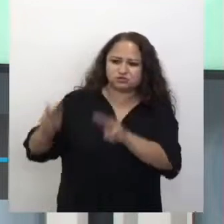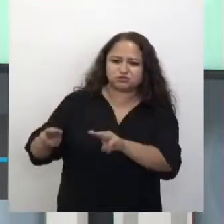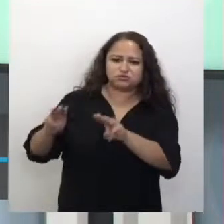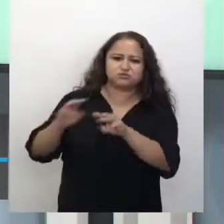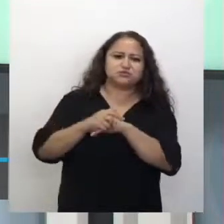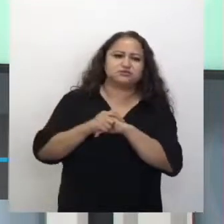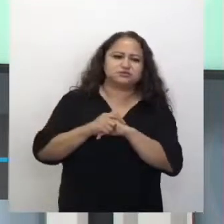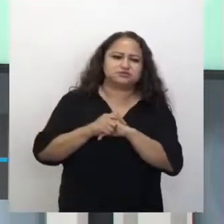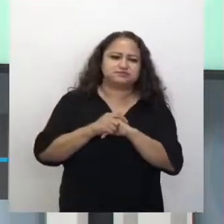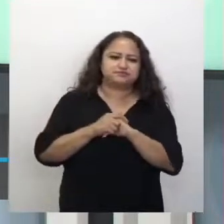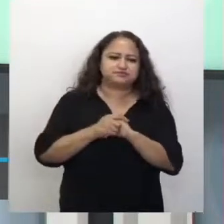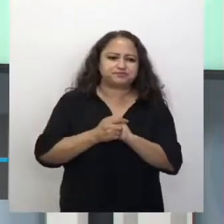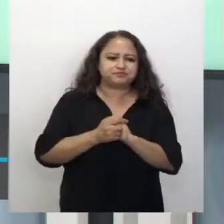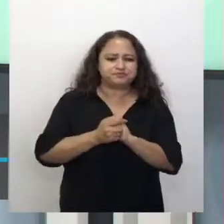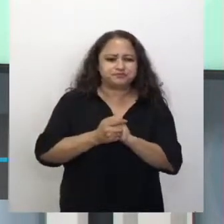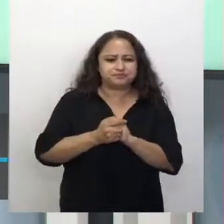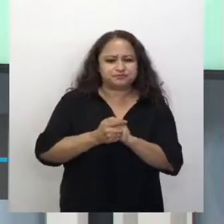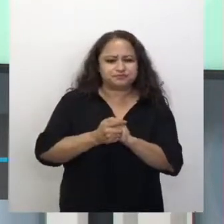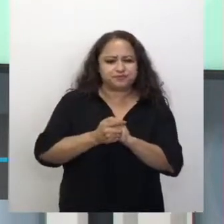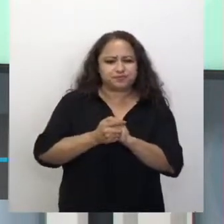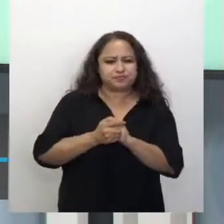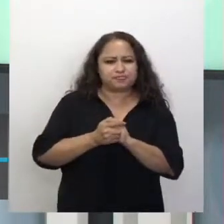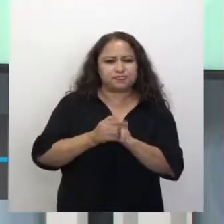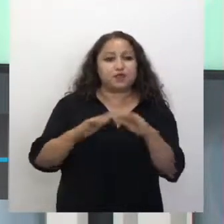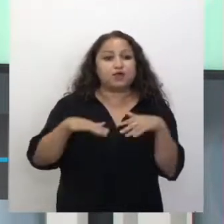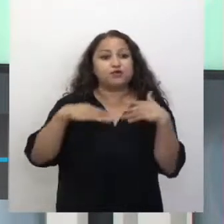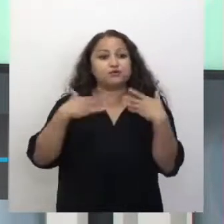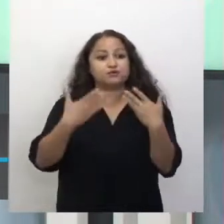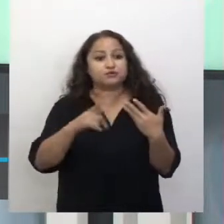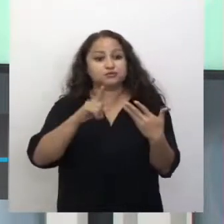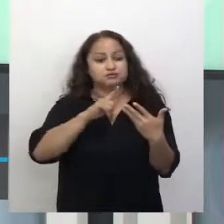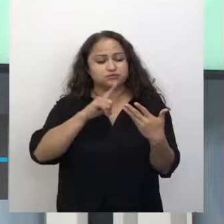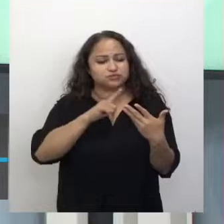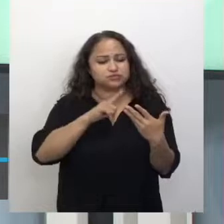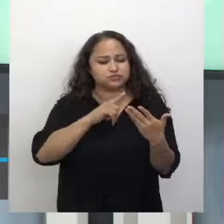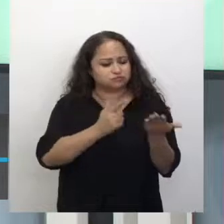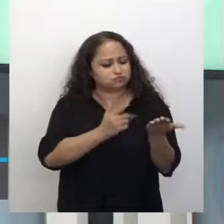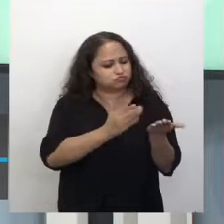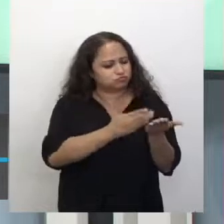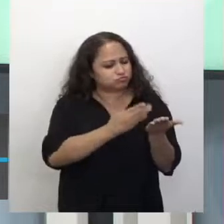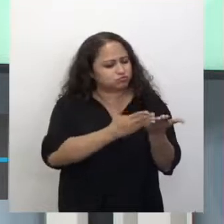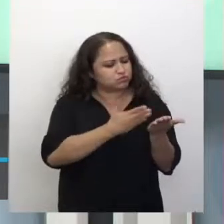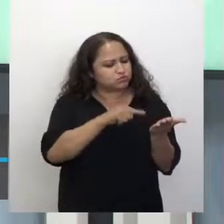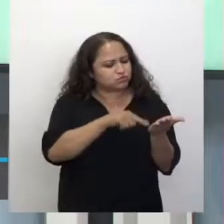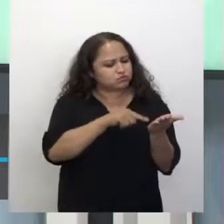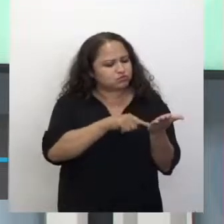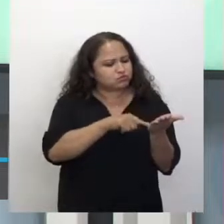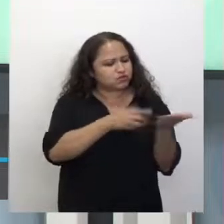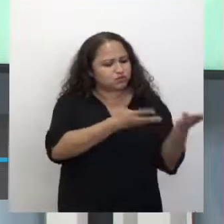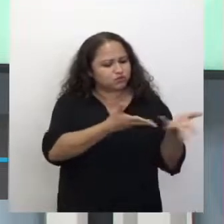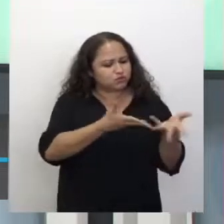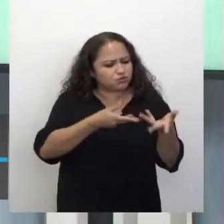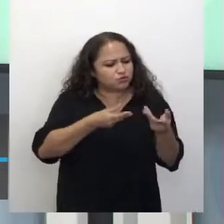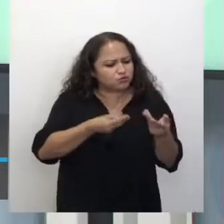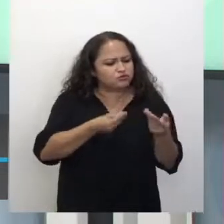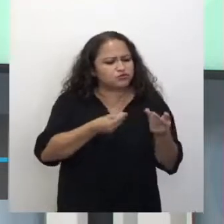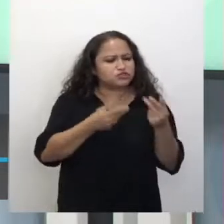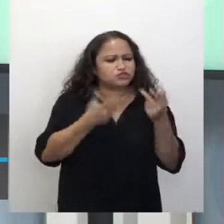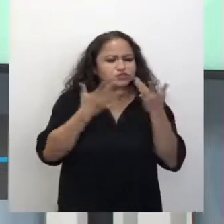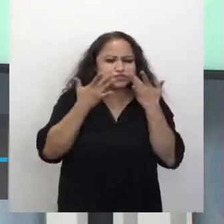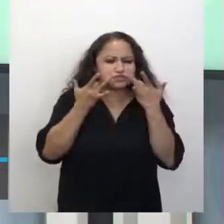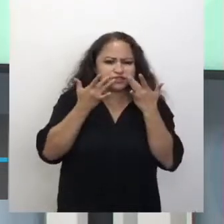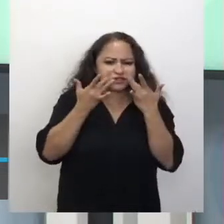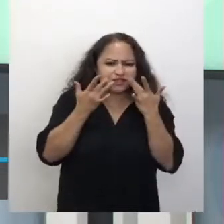a termo, então, essa exposição. No caso, quando você pega um folder de uma peça, por exemplo, teatral, de um espetáculo, ou de